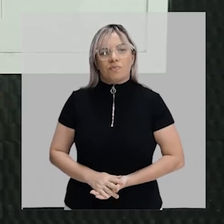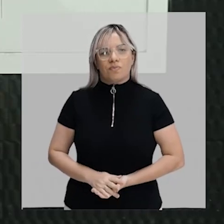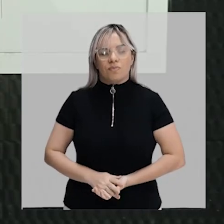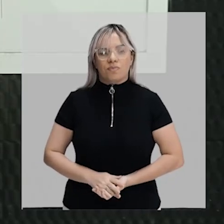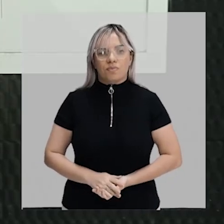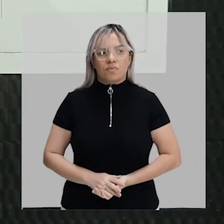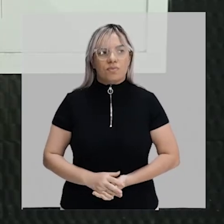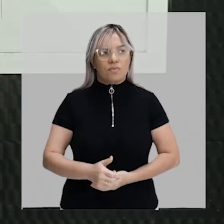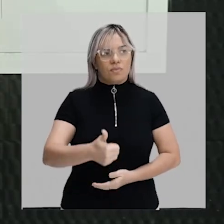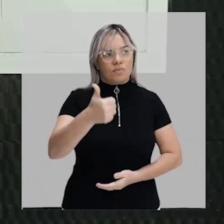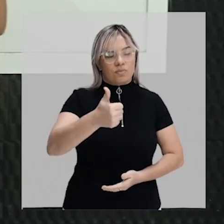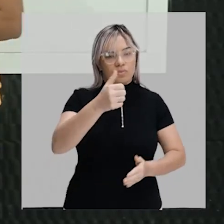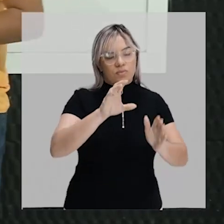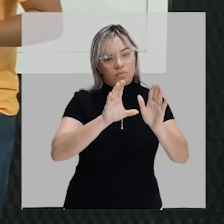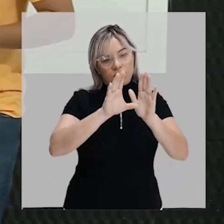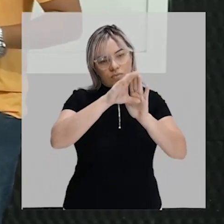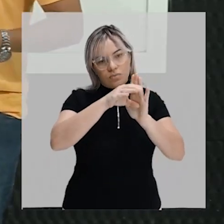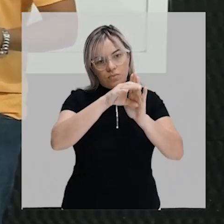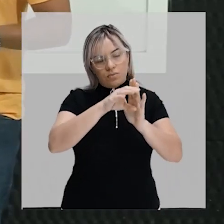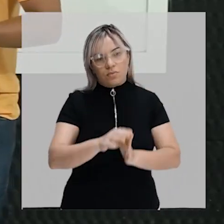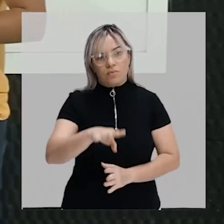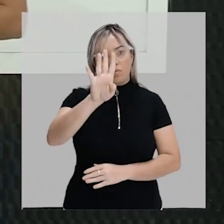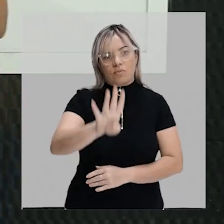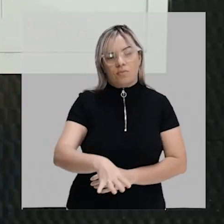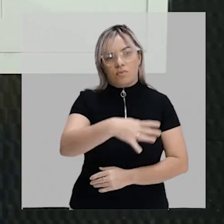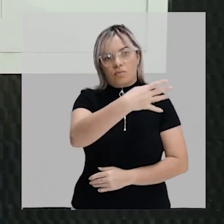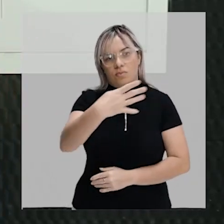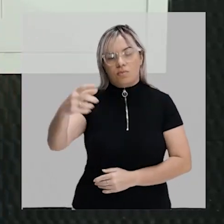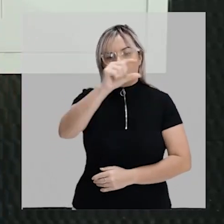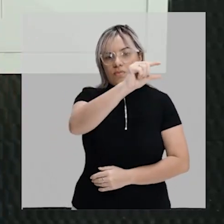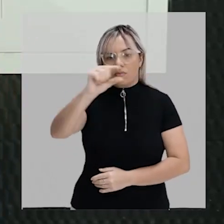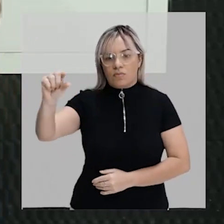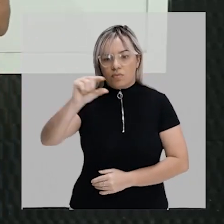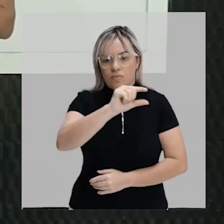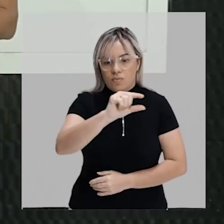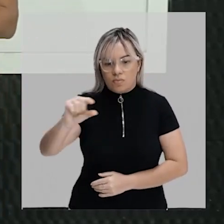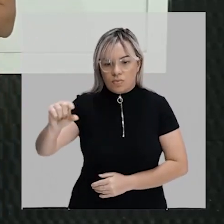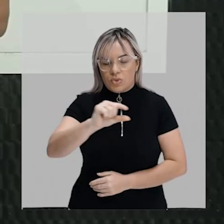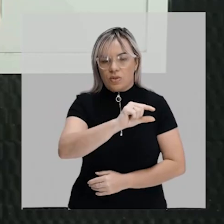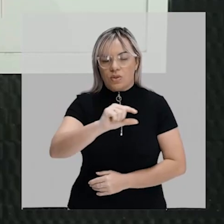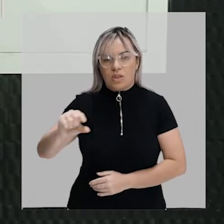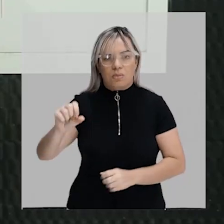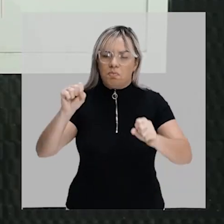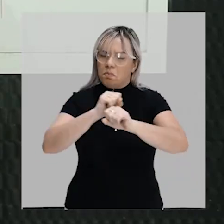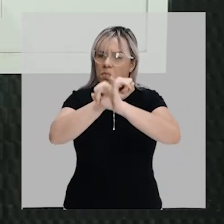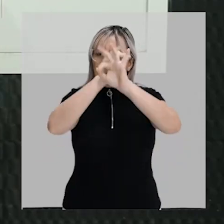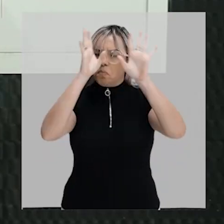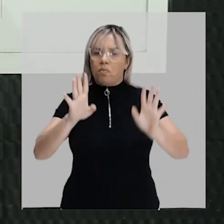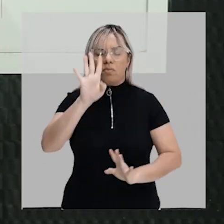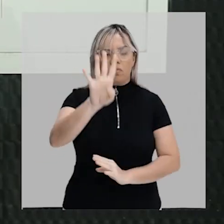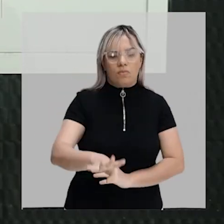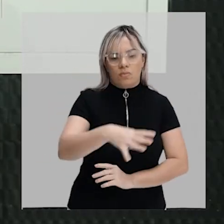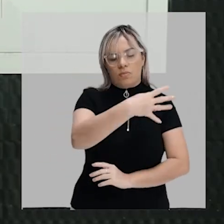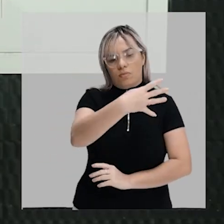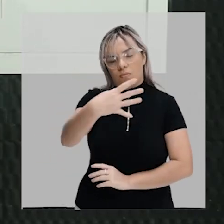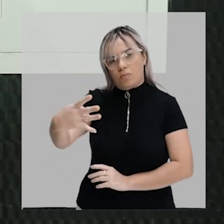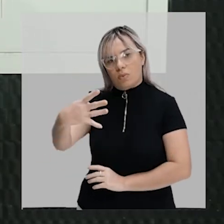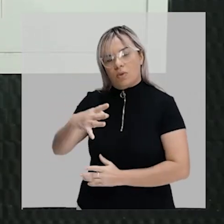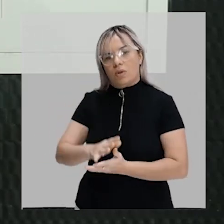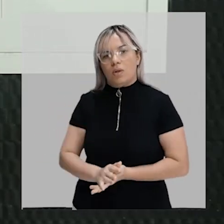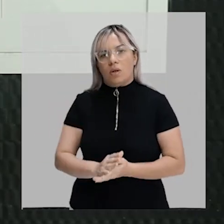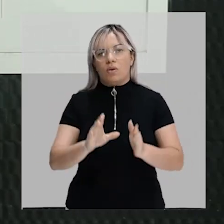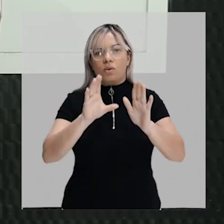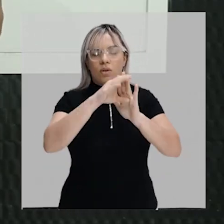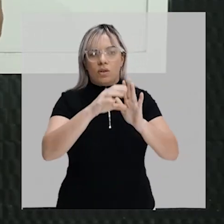primeiro conceito de uma atriz linha né não é bem claro que que é chamado matriz linha é a matriz formada por apenas